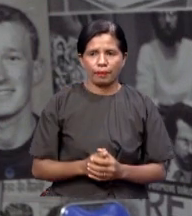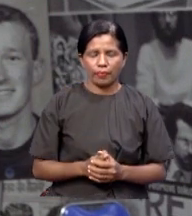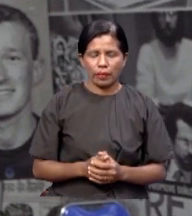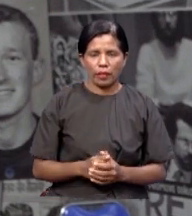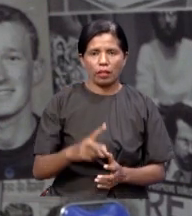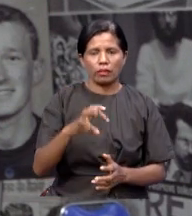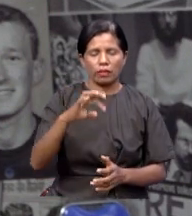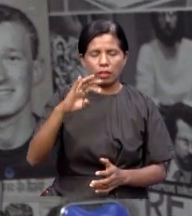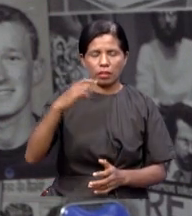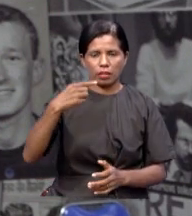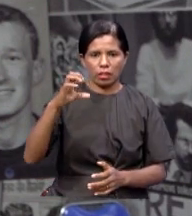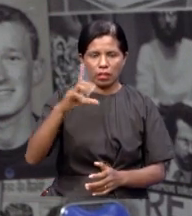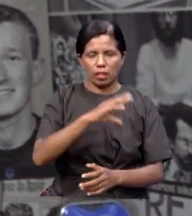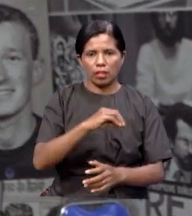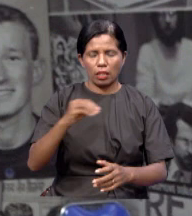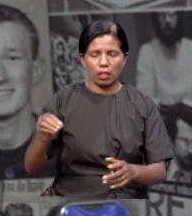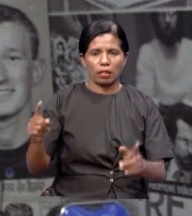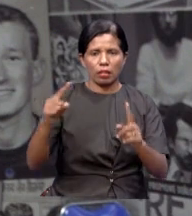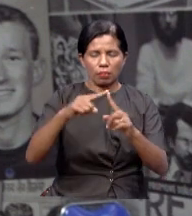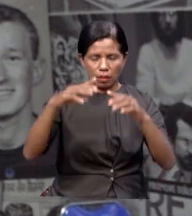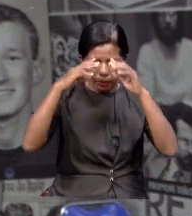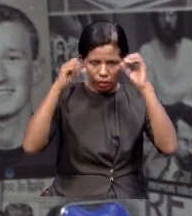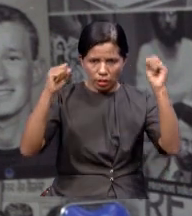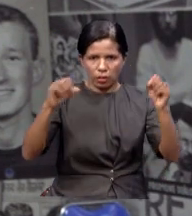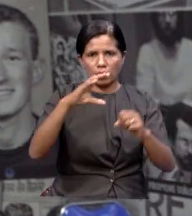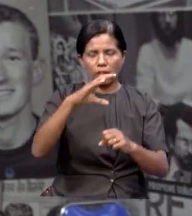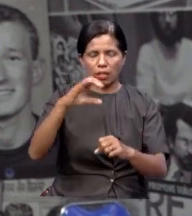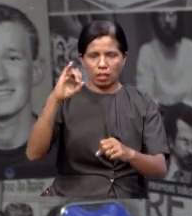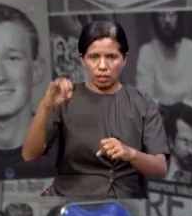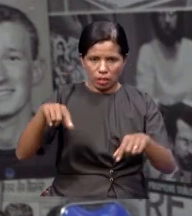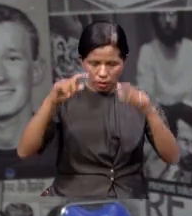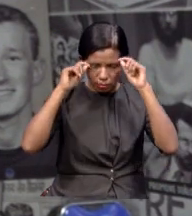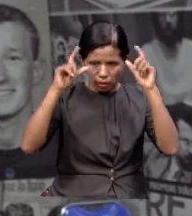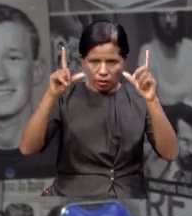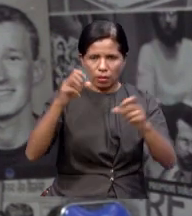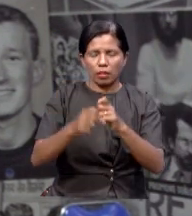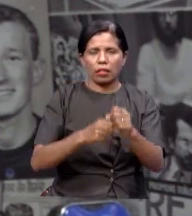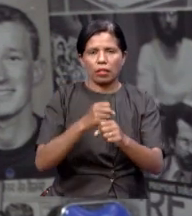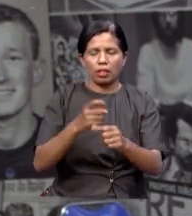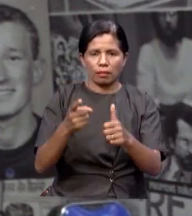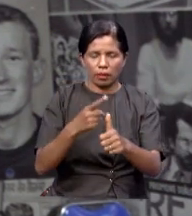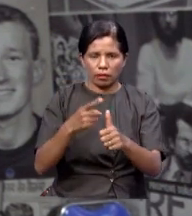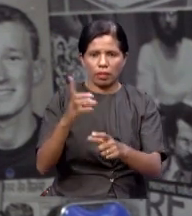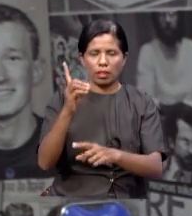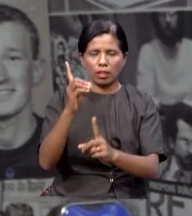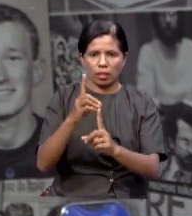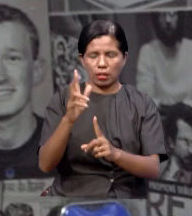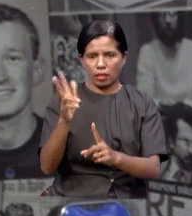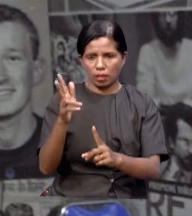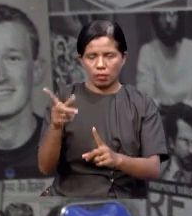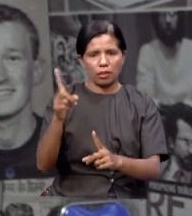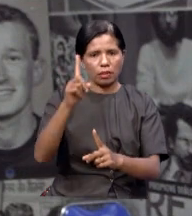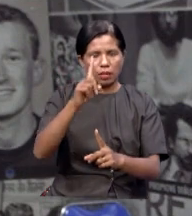da Silva Guterres eleito ba presidente do Conselho de Imprensa de Timor-Leste ba período da Hulu e haloron tonulo